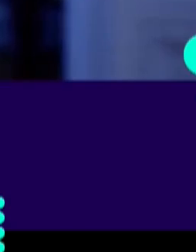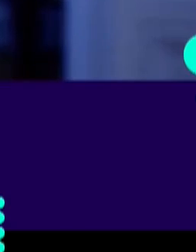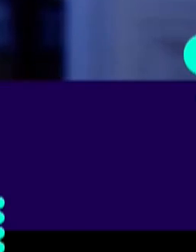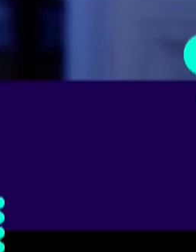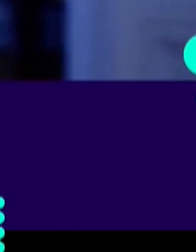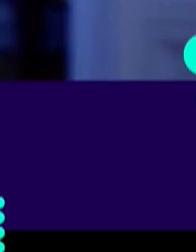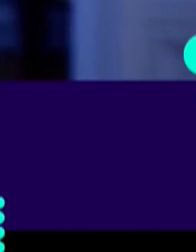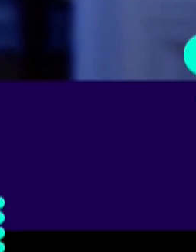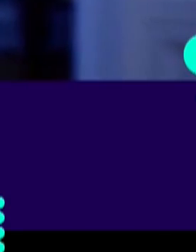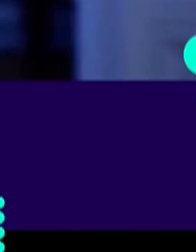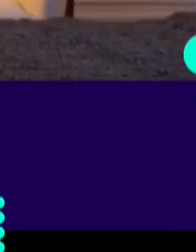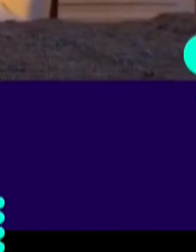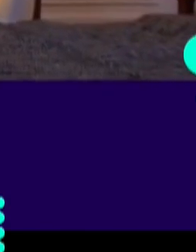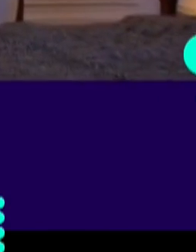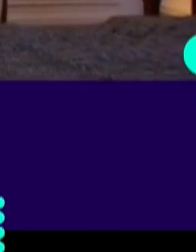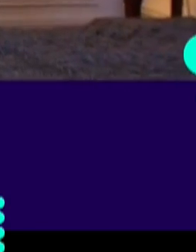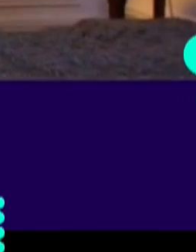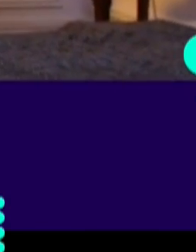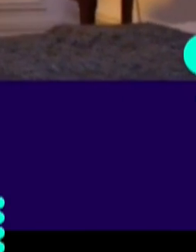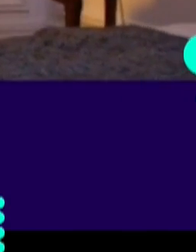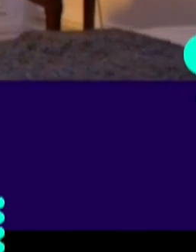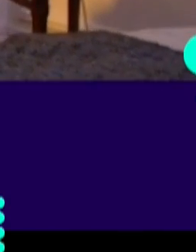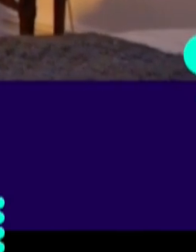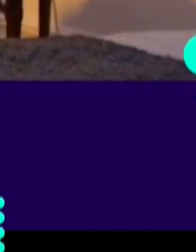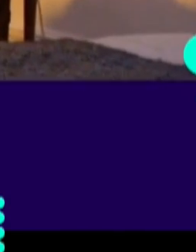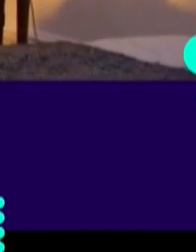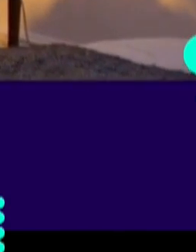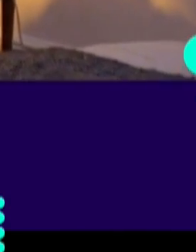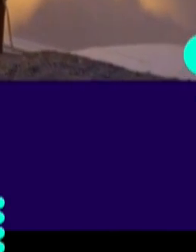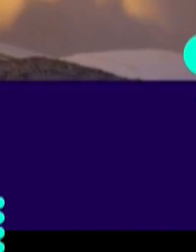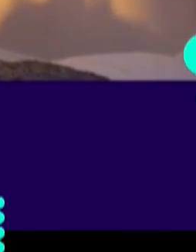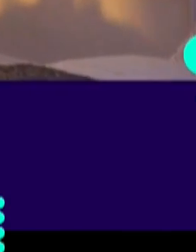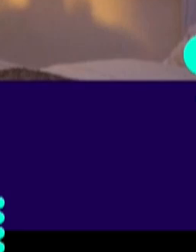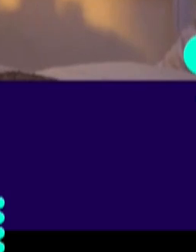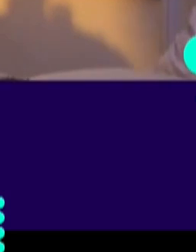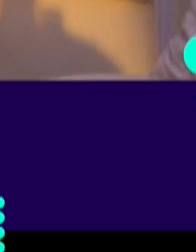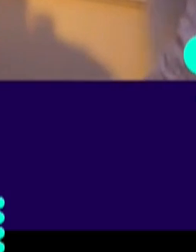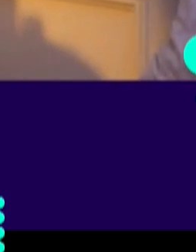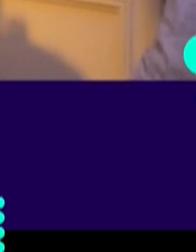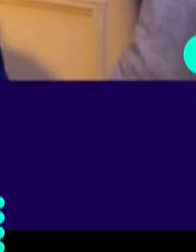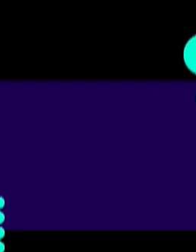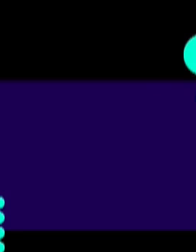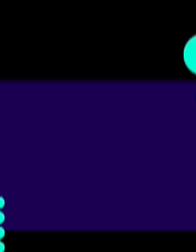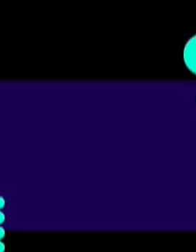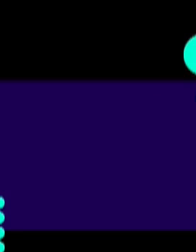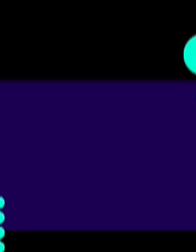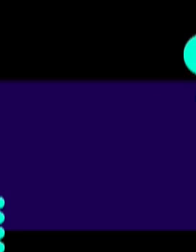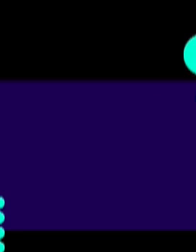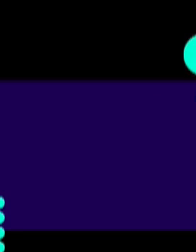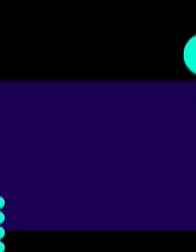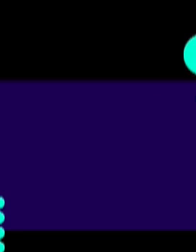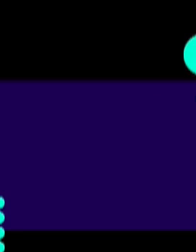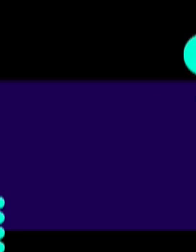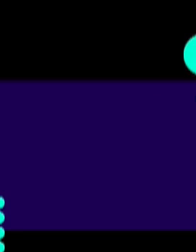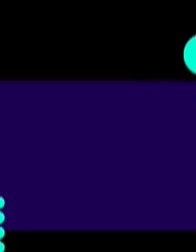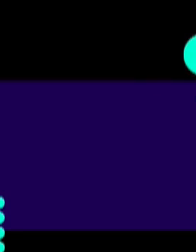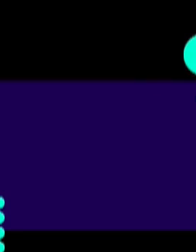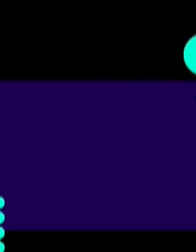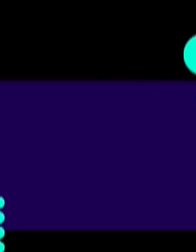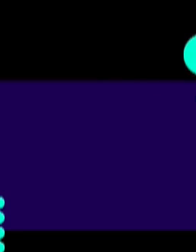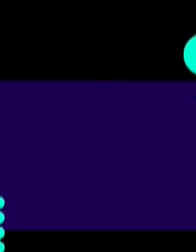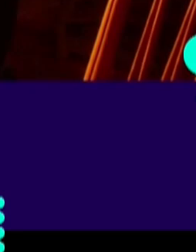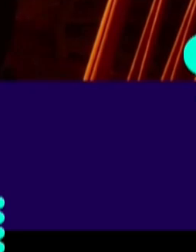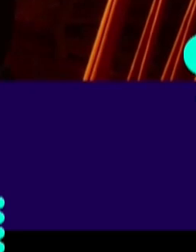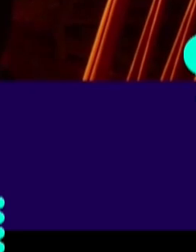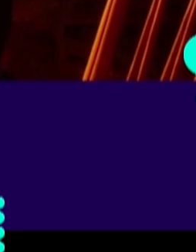Golpe de Sorte em Paris. Woody Allen está de volta, minha gente. O cineasta do sucesso Meia Noite em Paris